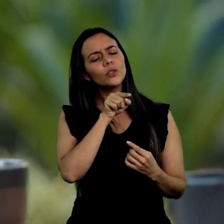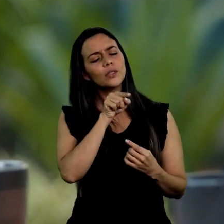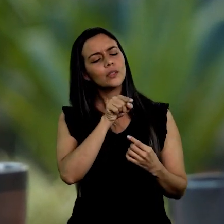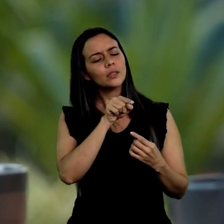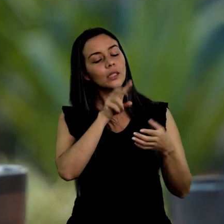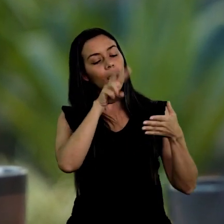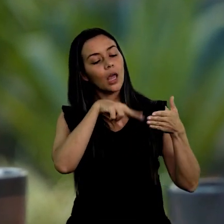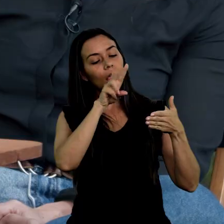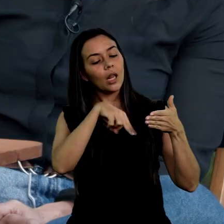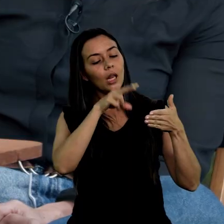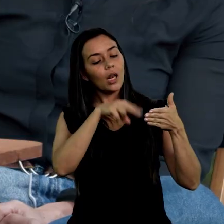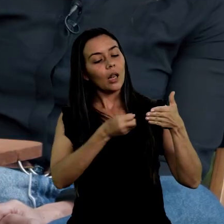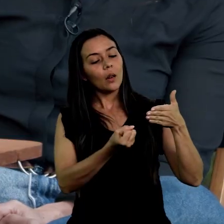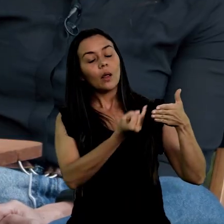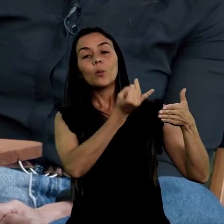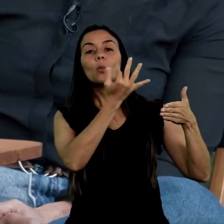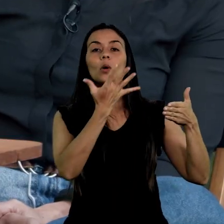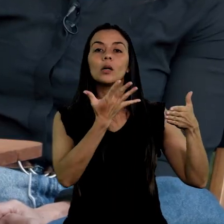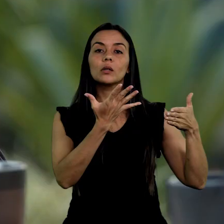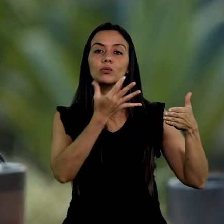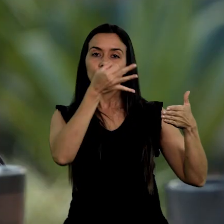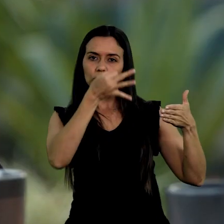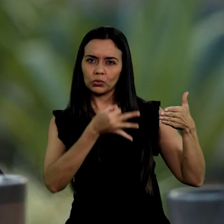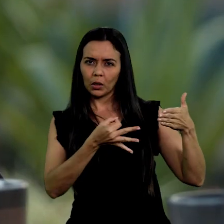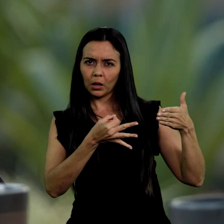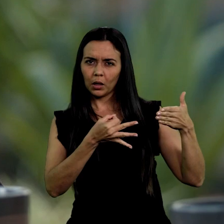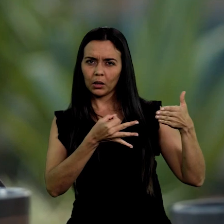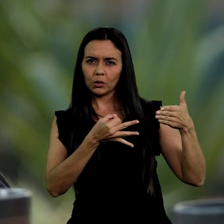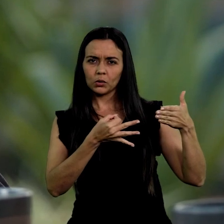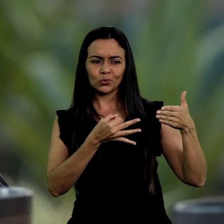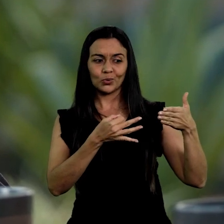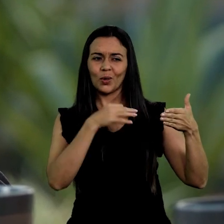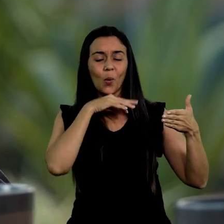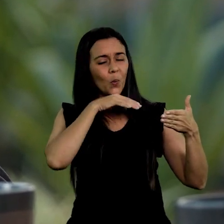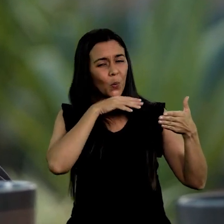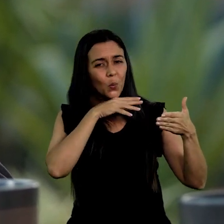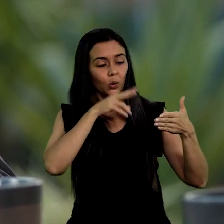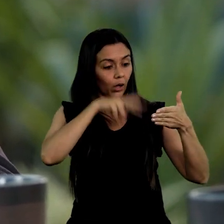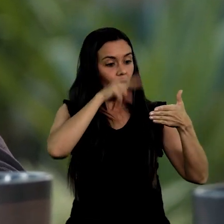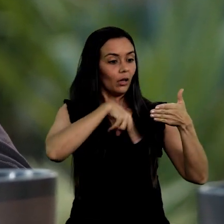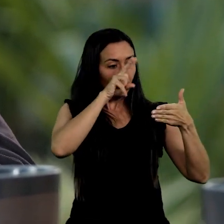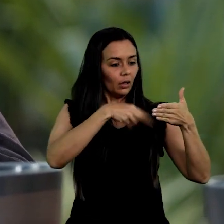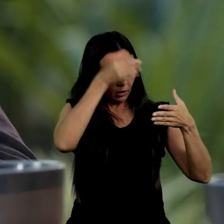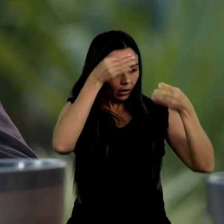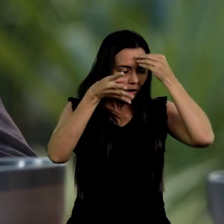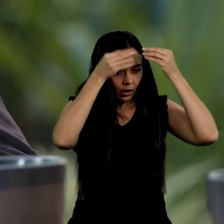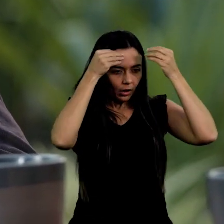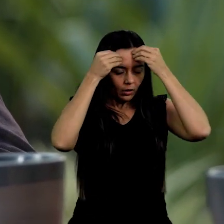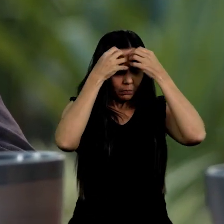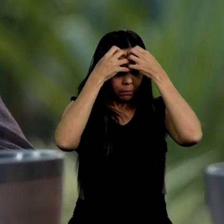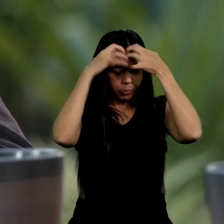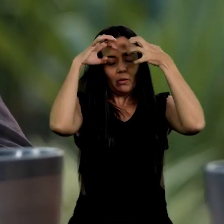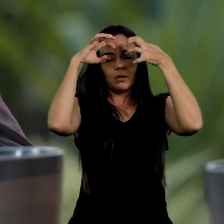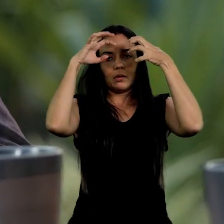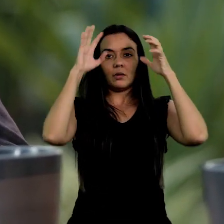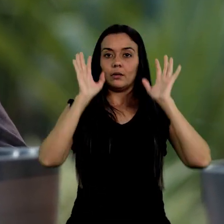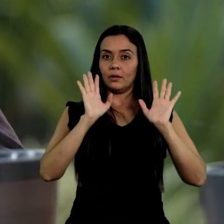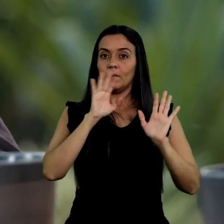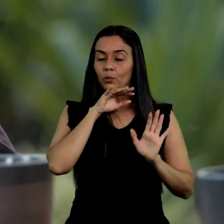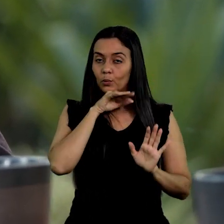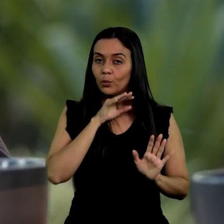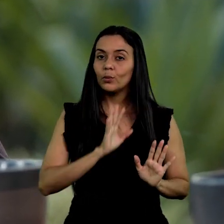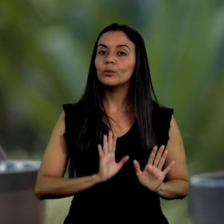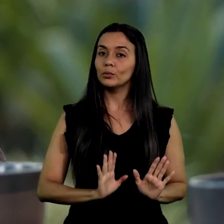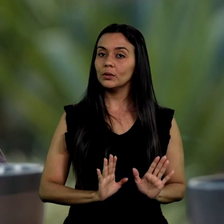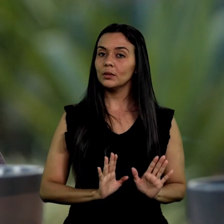de notícia você vê por dia, né? Porque faz mal, né? Faz muito mal, né? Acho que hoje, assim, menos, né?